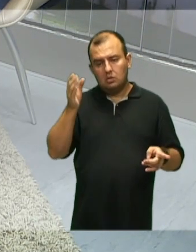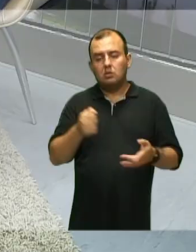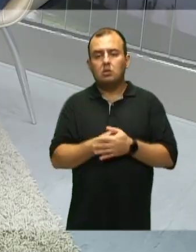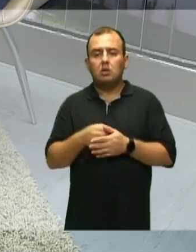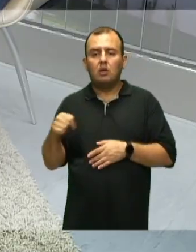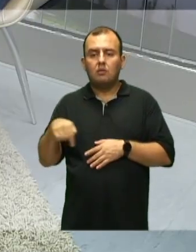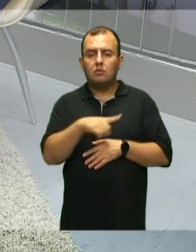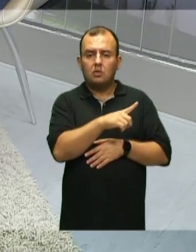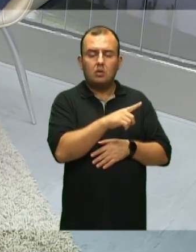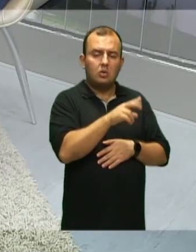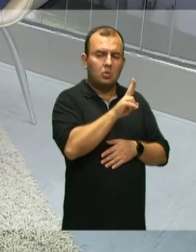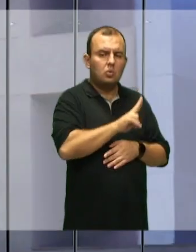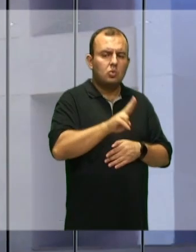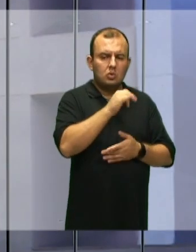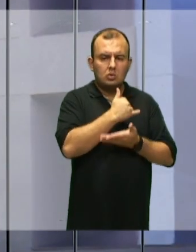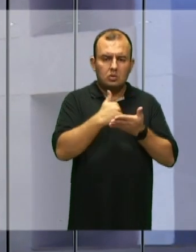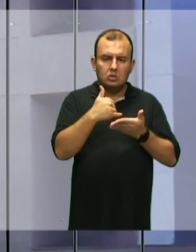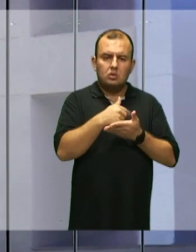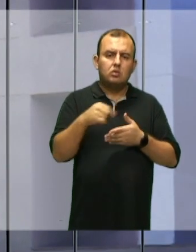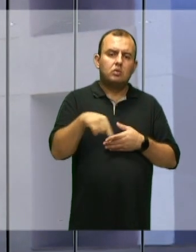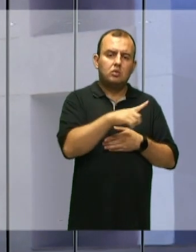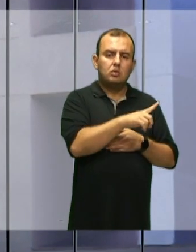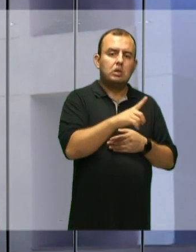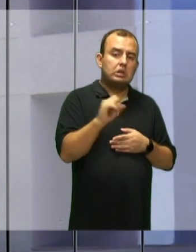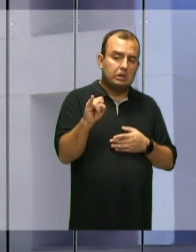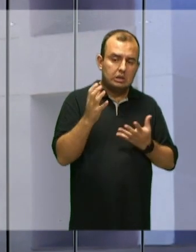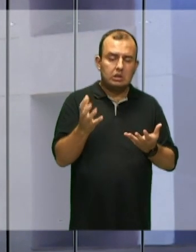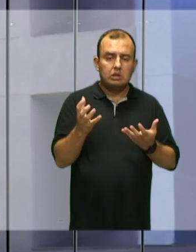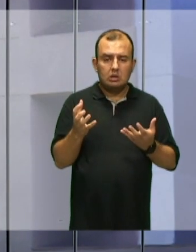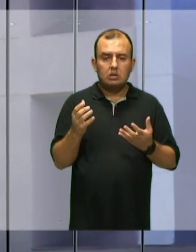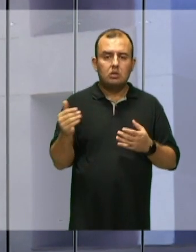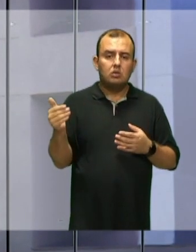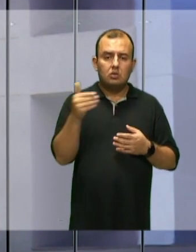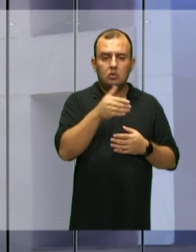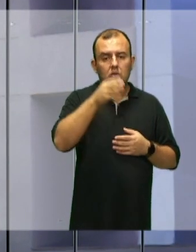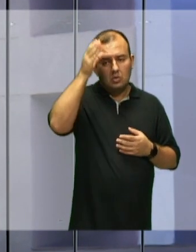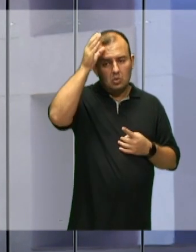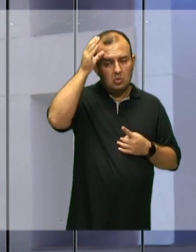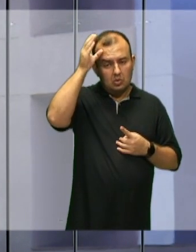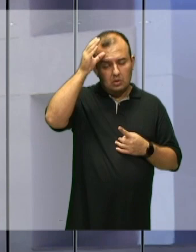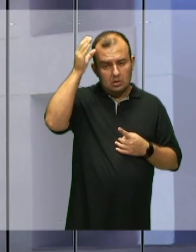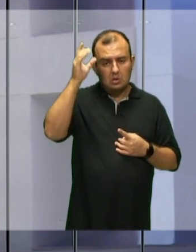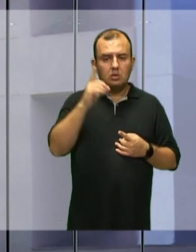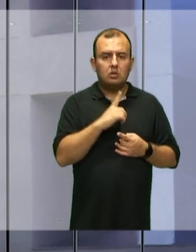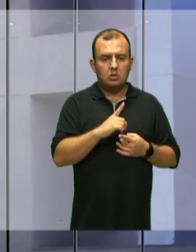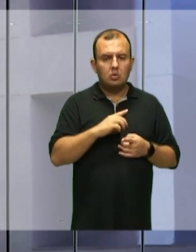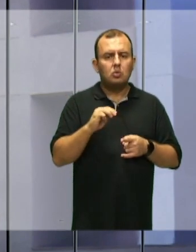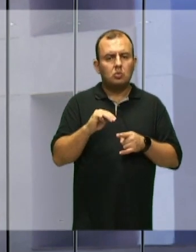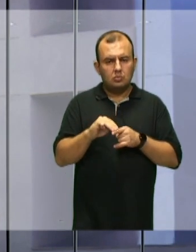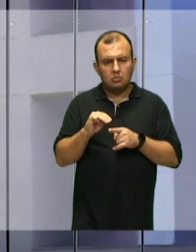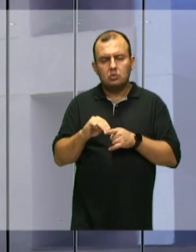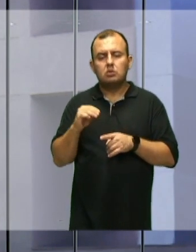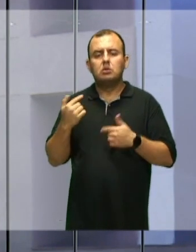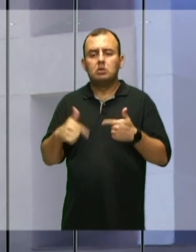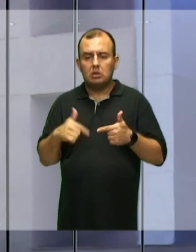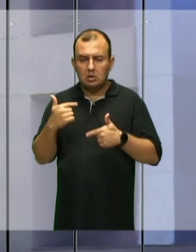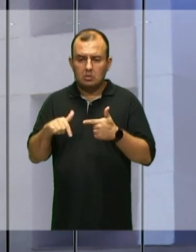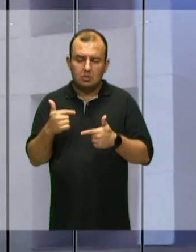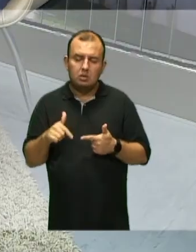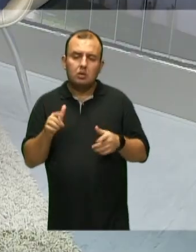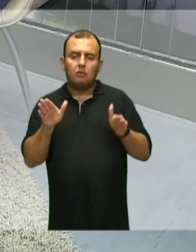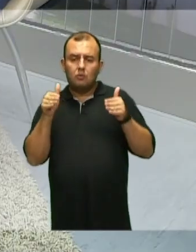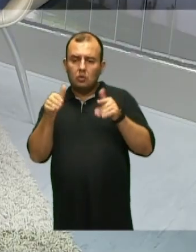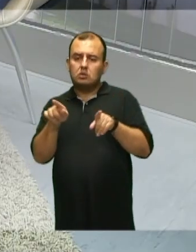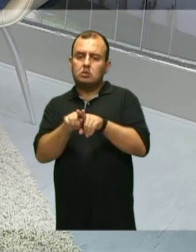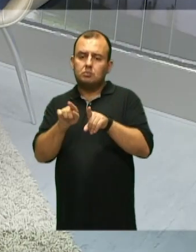ele vai para lá o usuário de droga enfim para lá se ele quiser e se ele for conscientizado então o município também precisa trabalhar um pouco mais nisso em